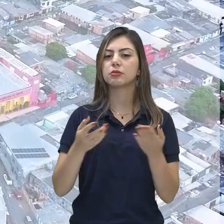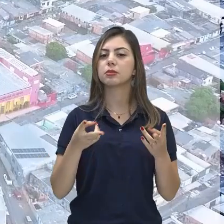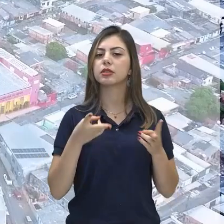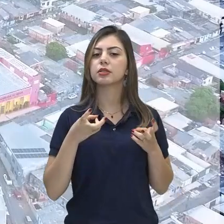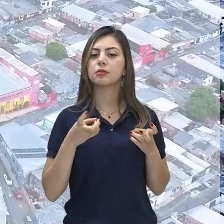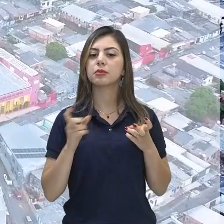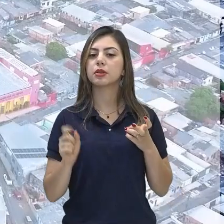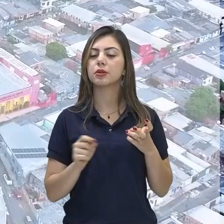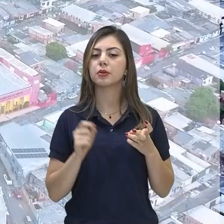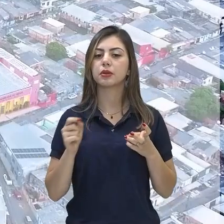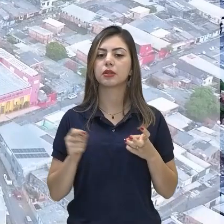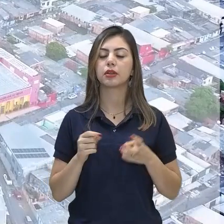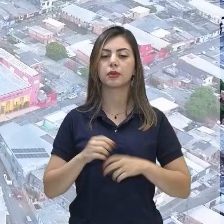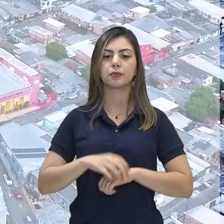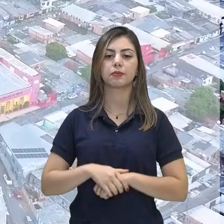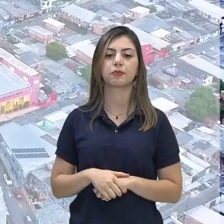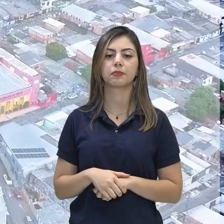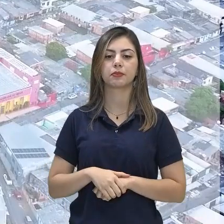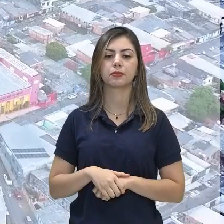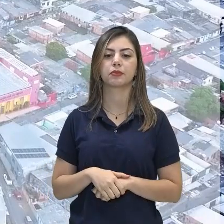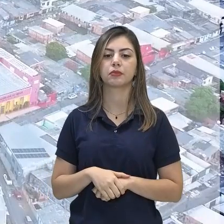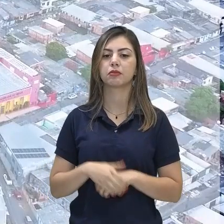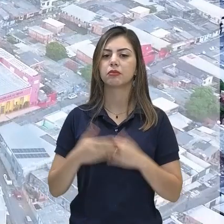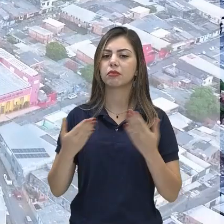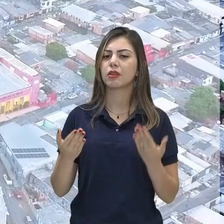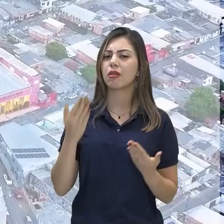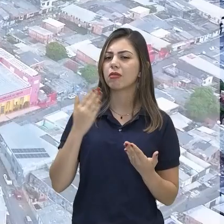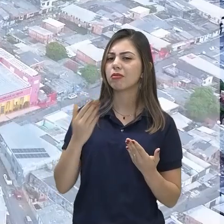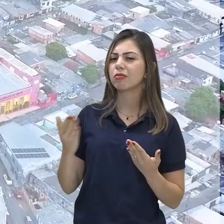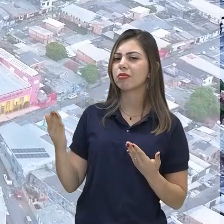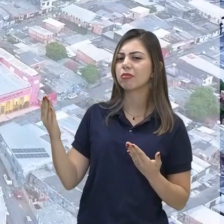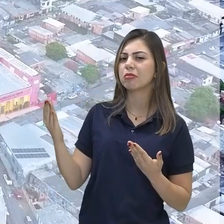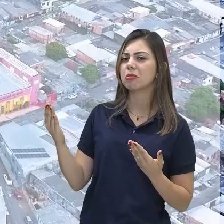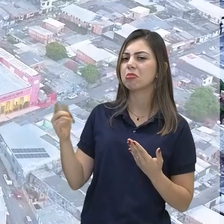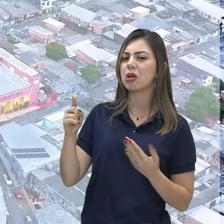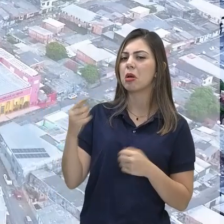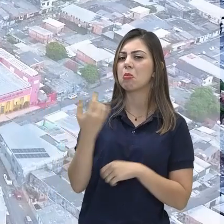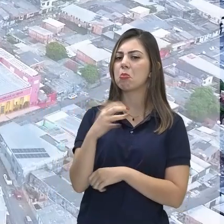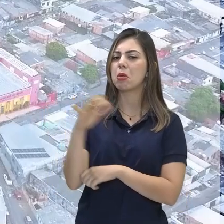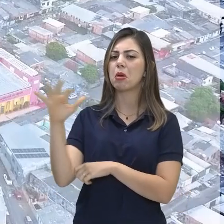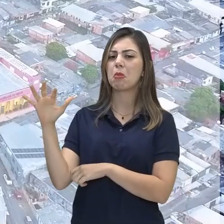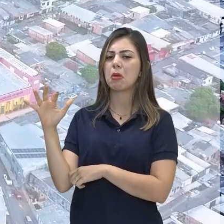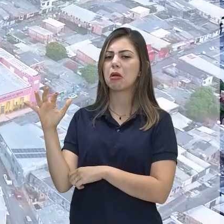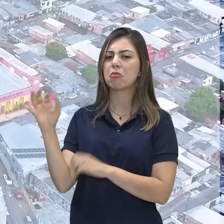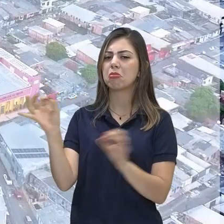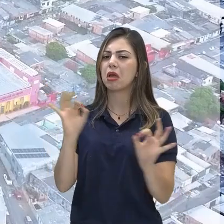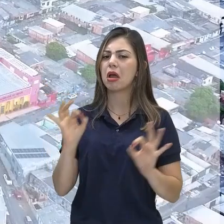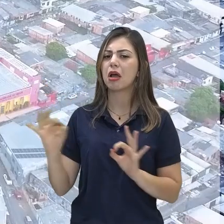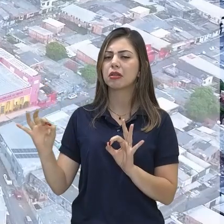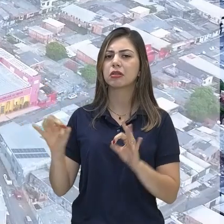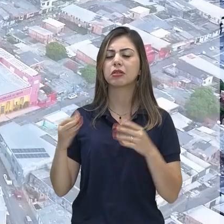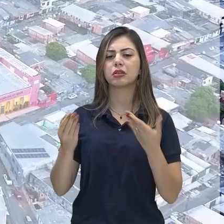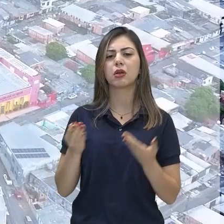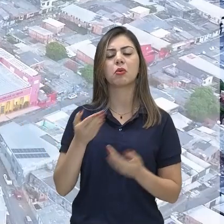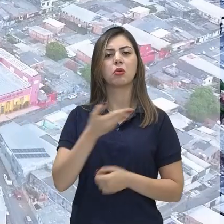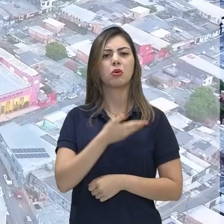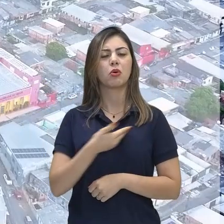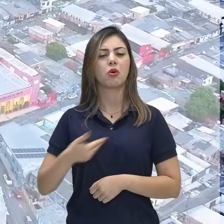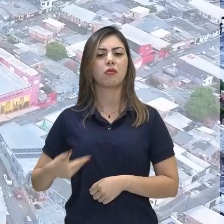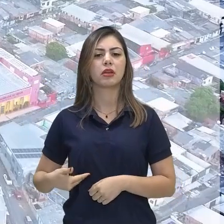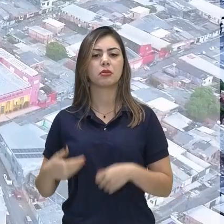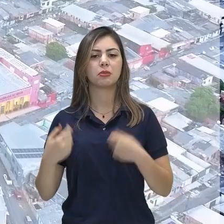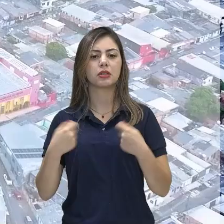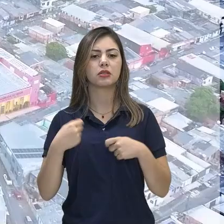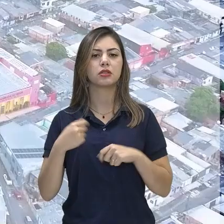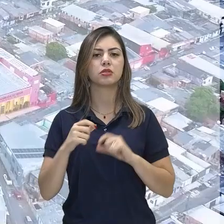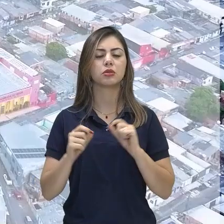seguinte: nessa extensão, praticamente não existe mais vegetação. Então, o poder público teve que intervir para